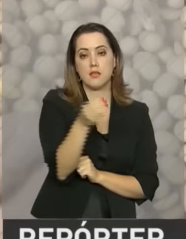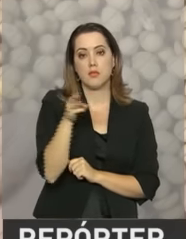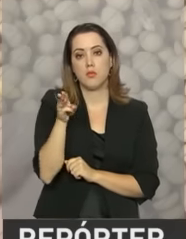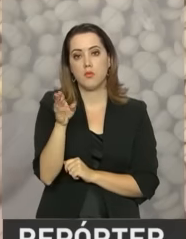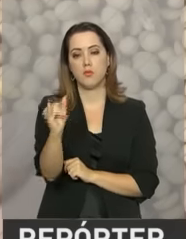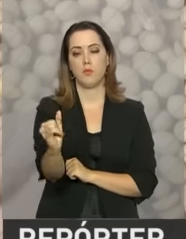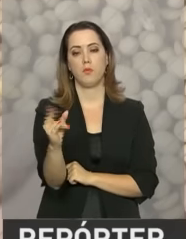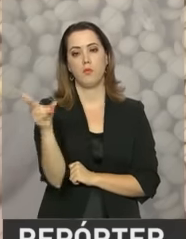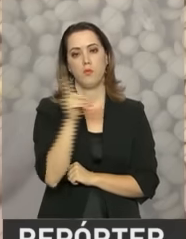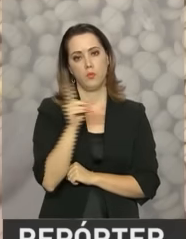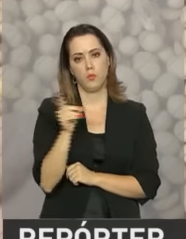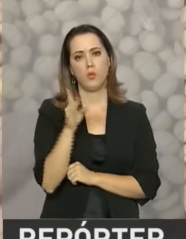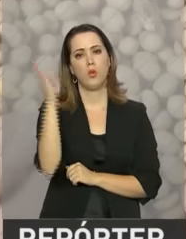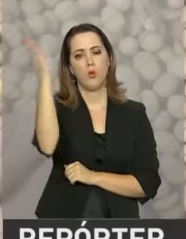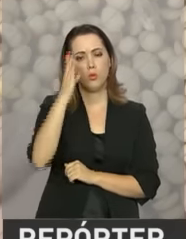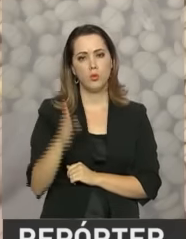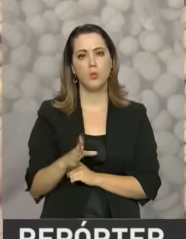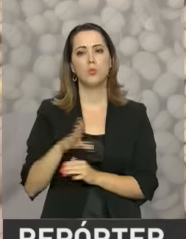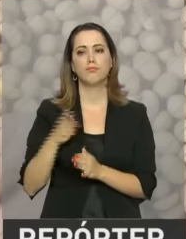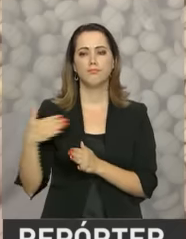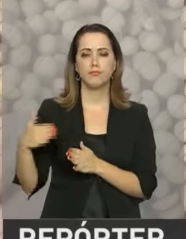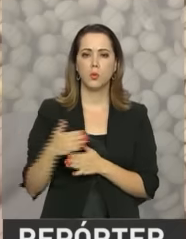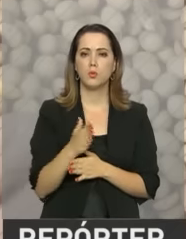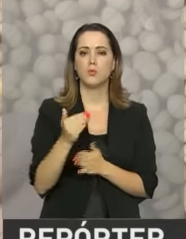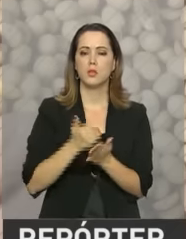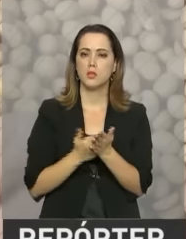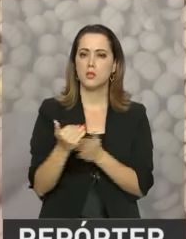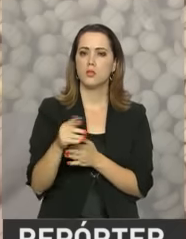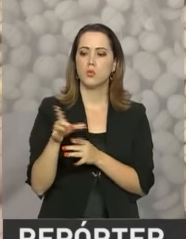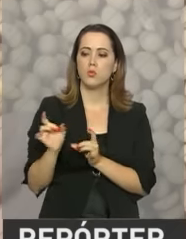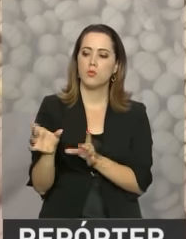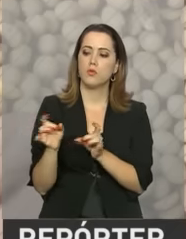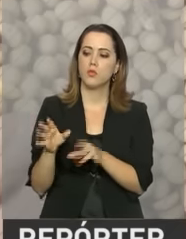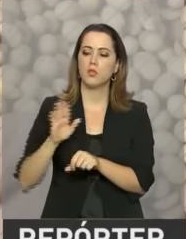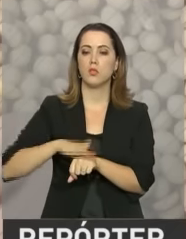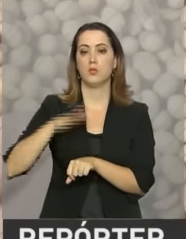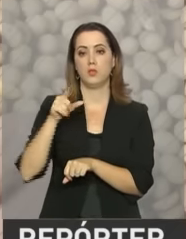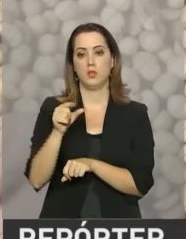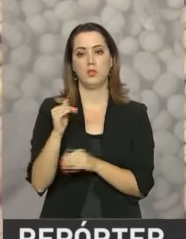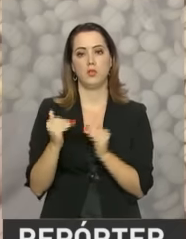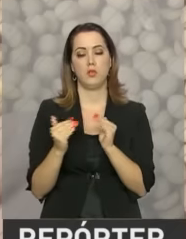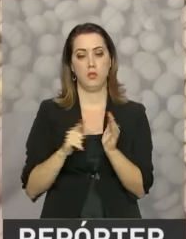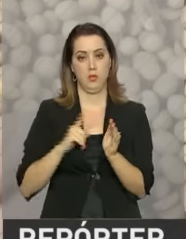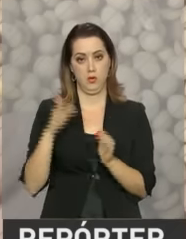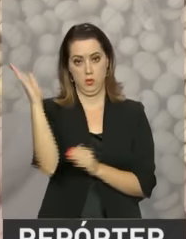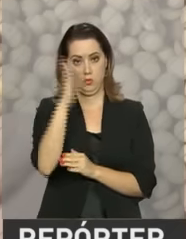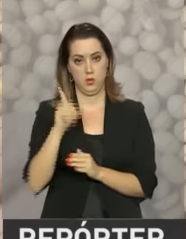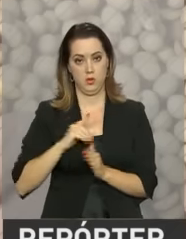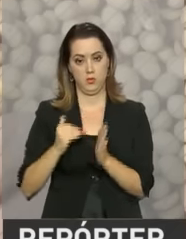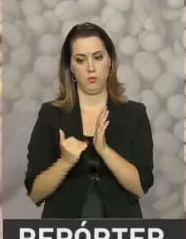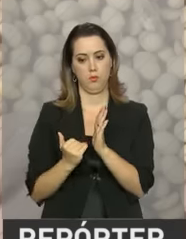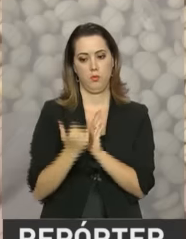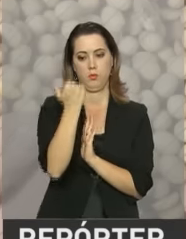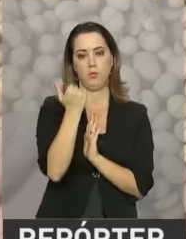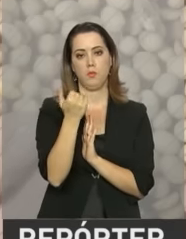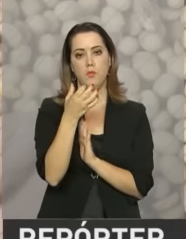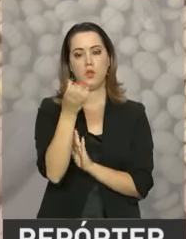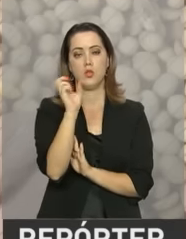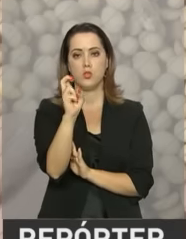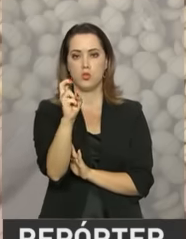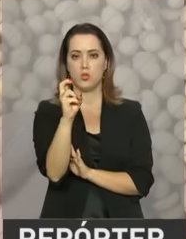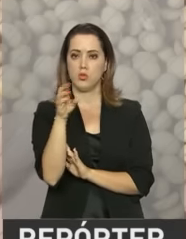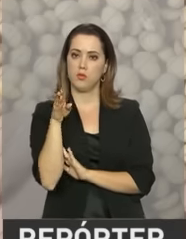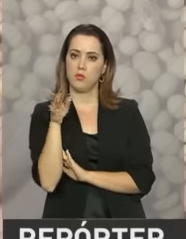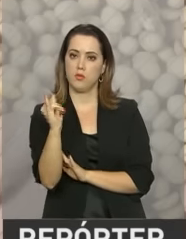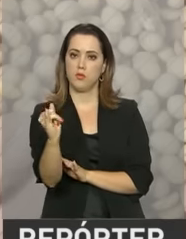ano passado o Brasil segue exportando mais só no ano passado um superhit de quase 5 Bilhões de Dólares